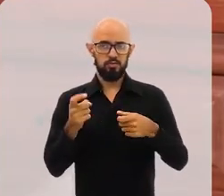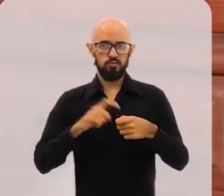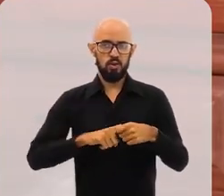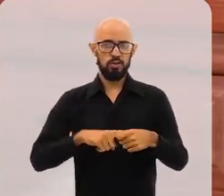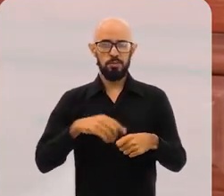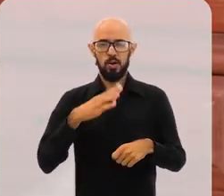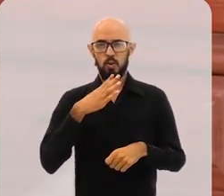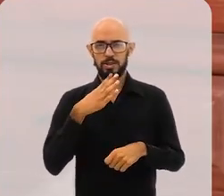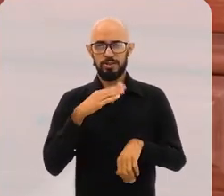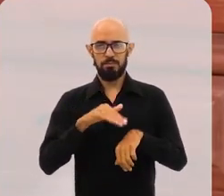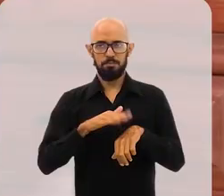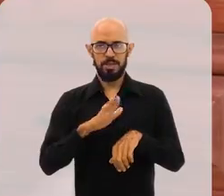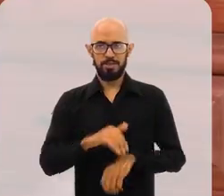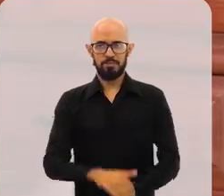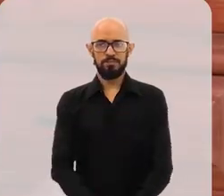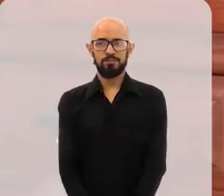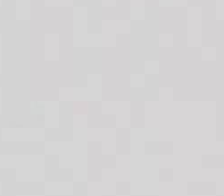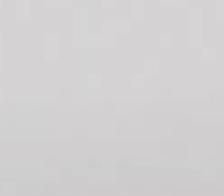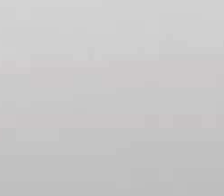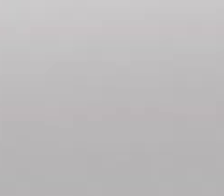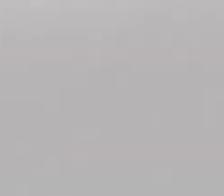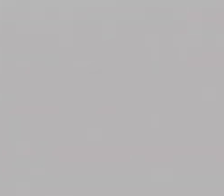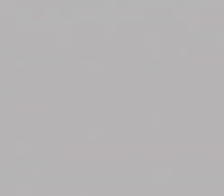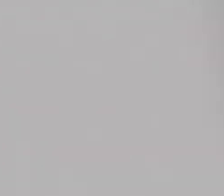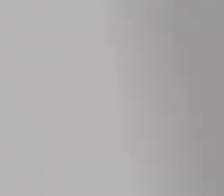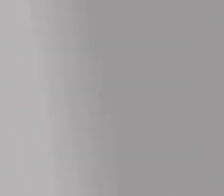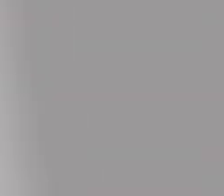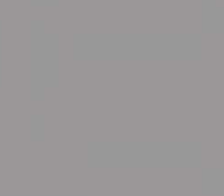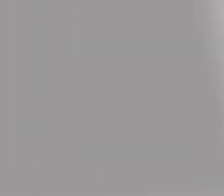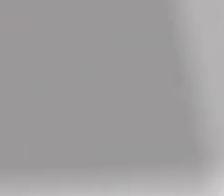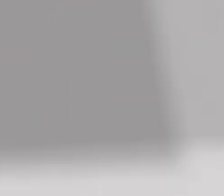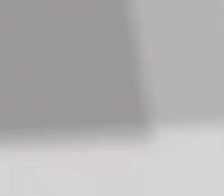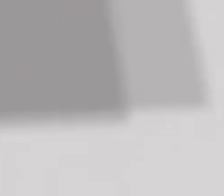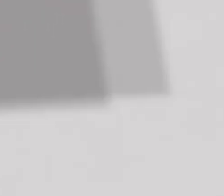pouco nós voltar os pra conhecer um pouco mais sobre fa é